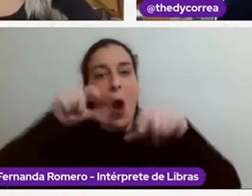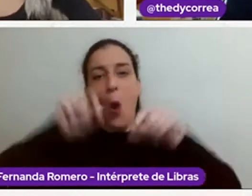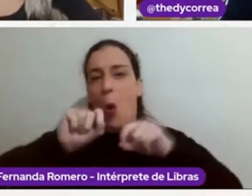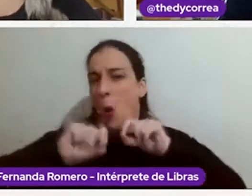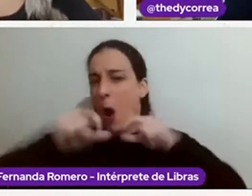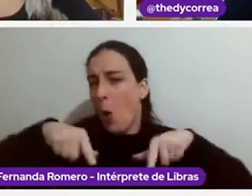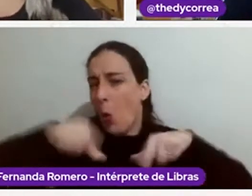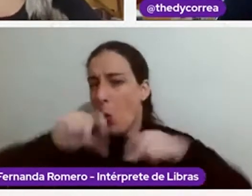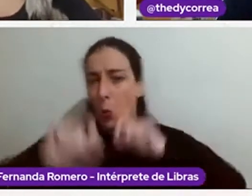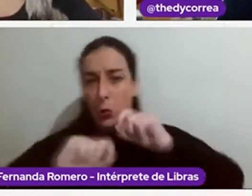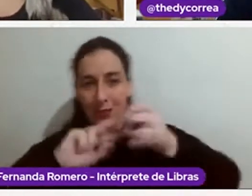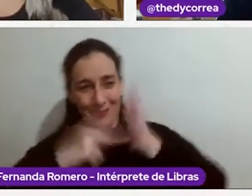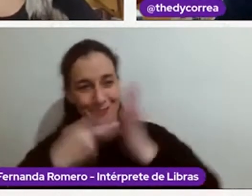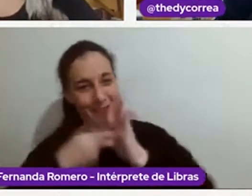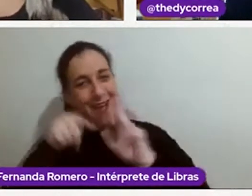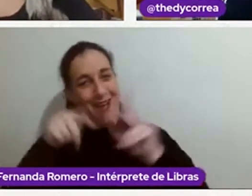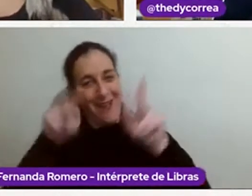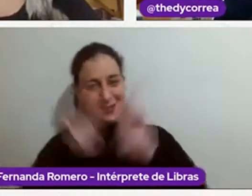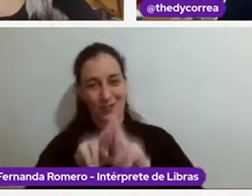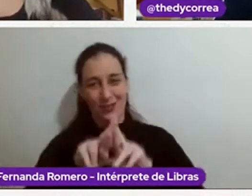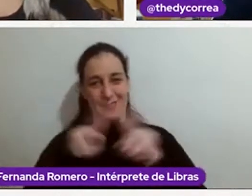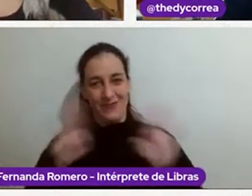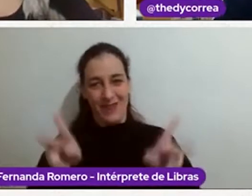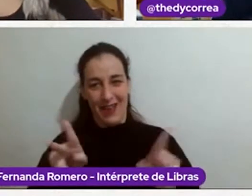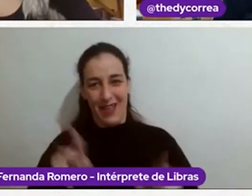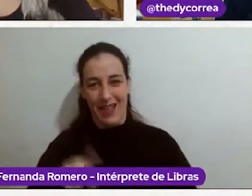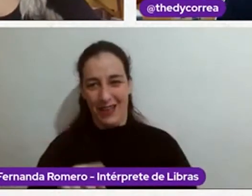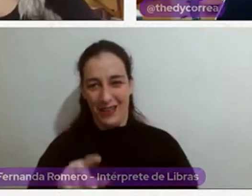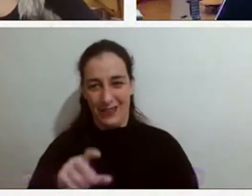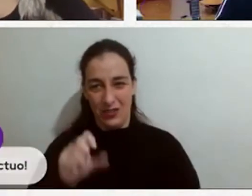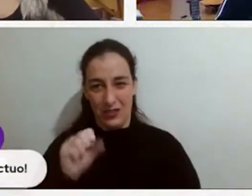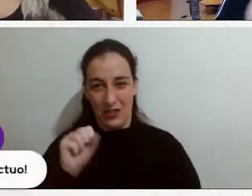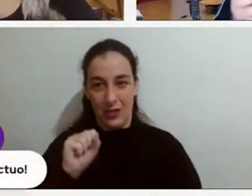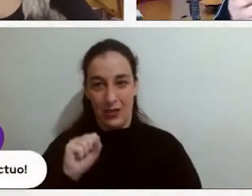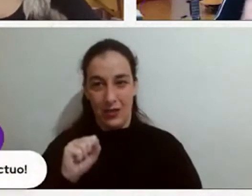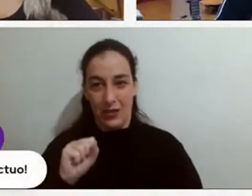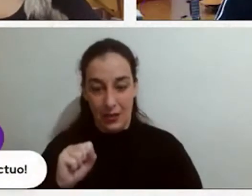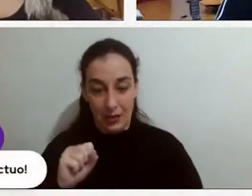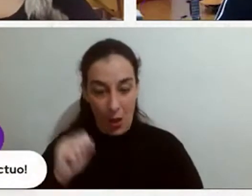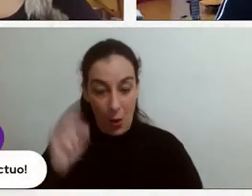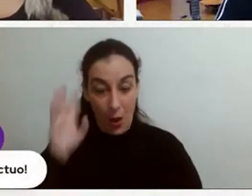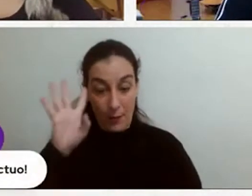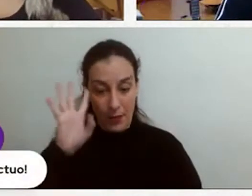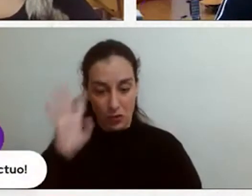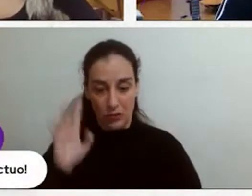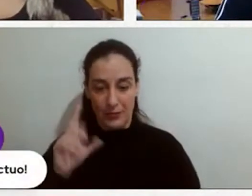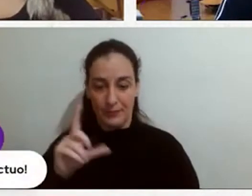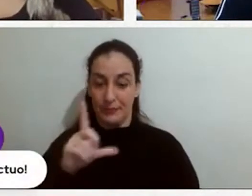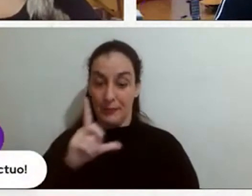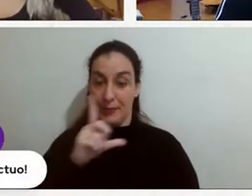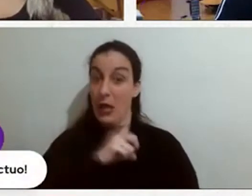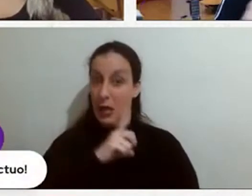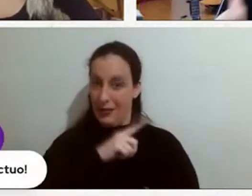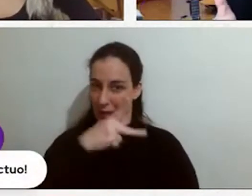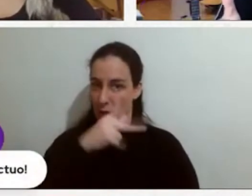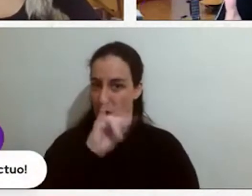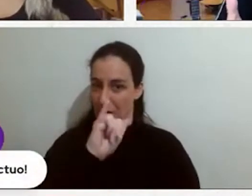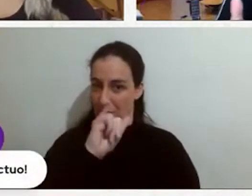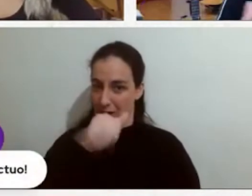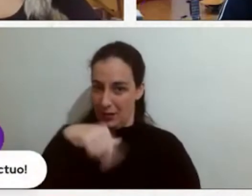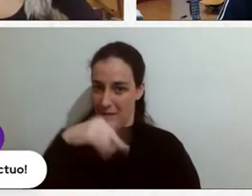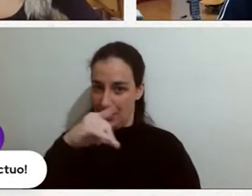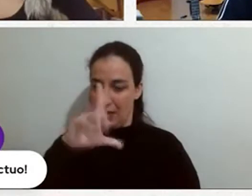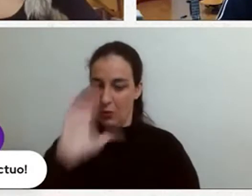significam, é diferente. Se a gente tiver que ir abrindo imagina, eu tenho um Kindle também, que é